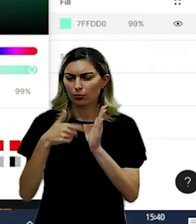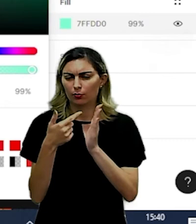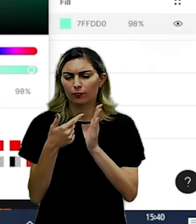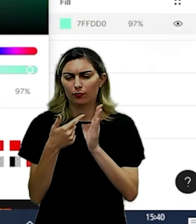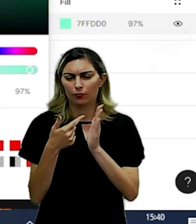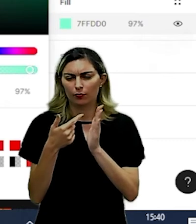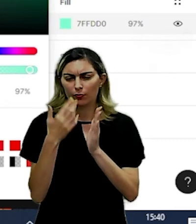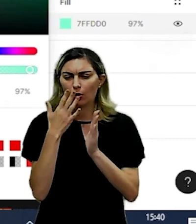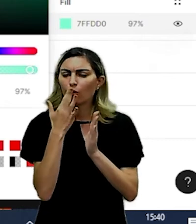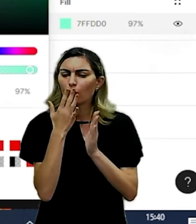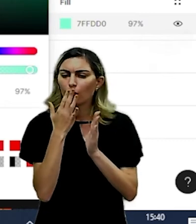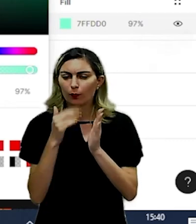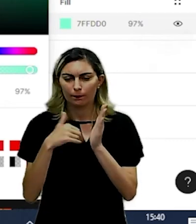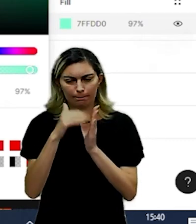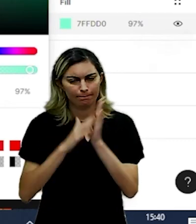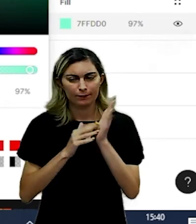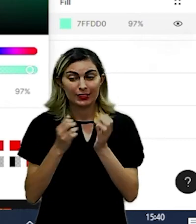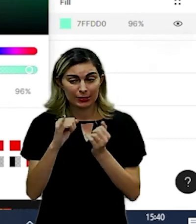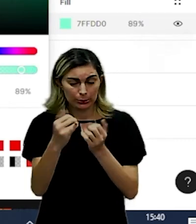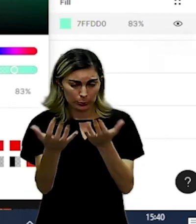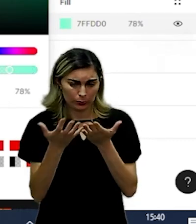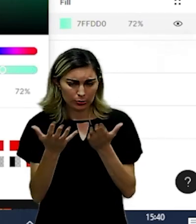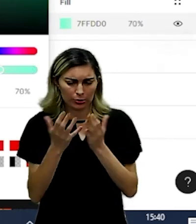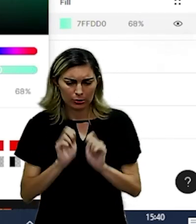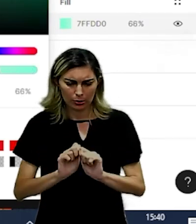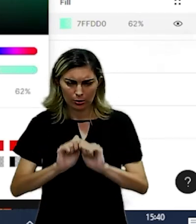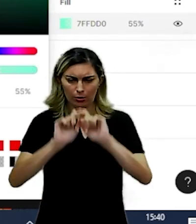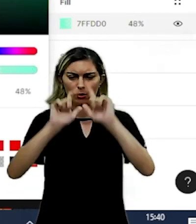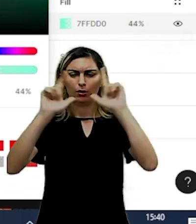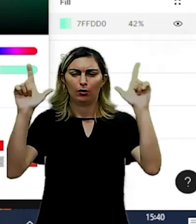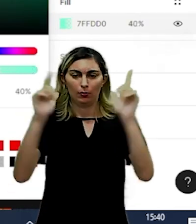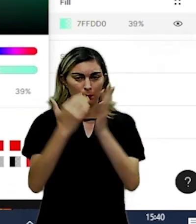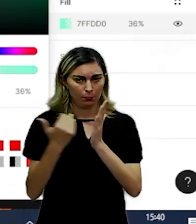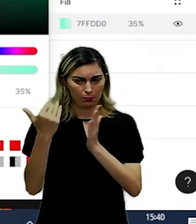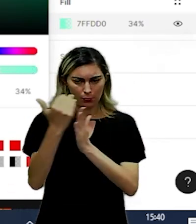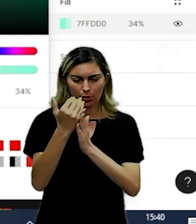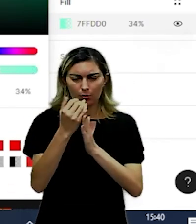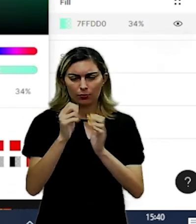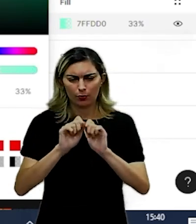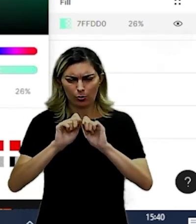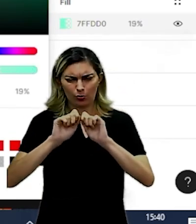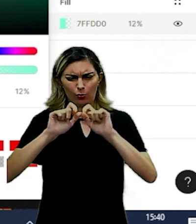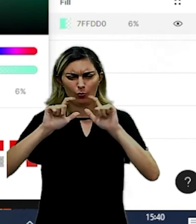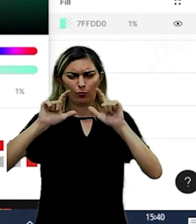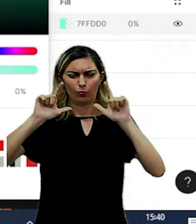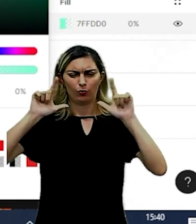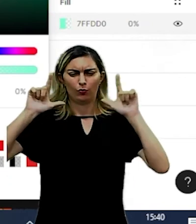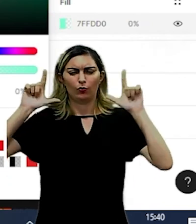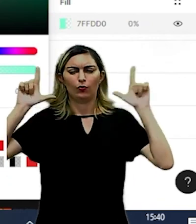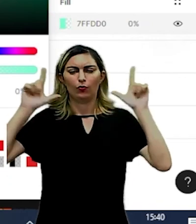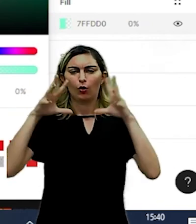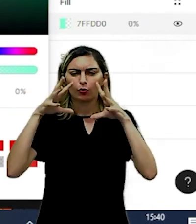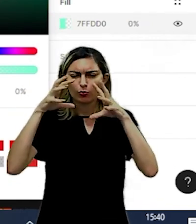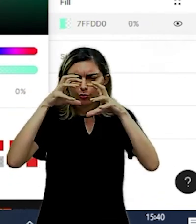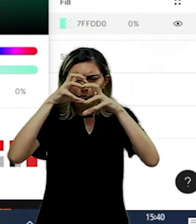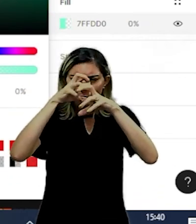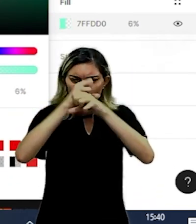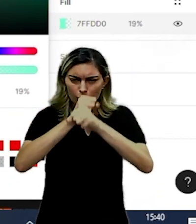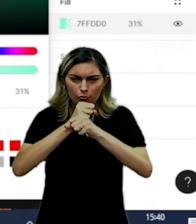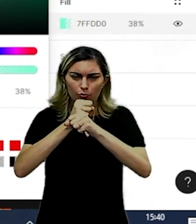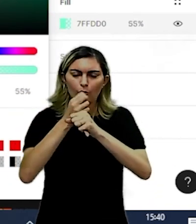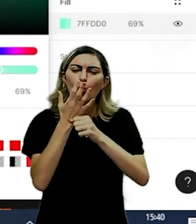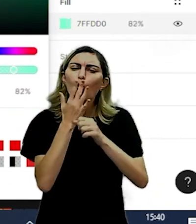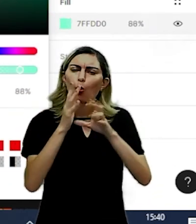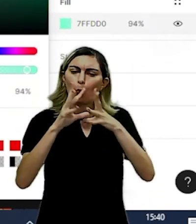opacidade. Se eu quiser deixar mais clarinho, eu arrasto, perceba que ele vai sumindo. Ó.